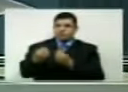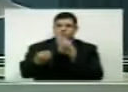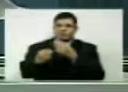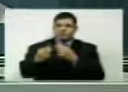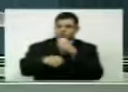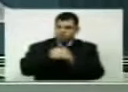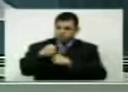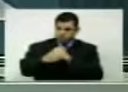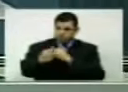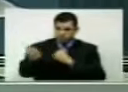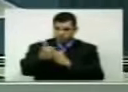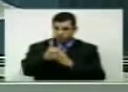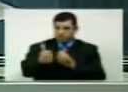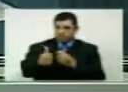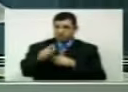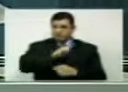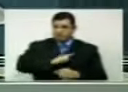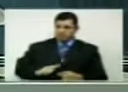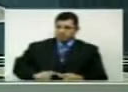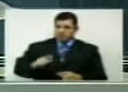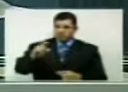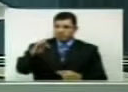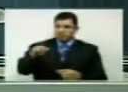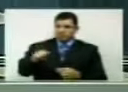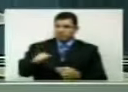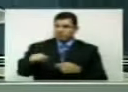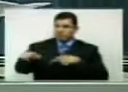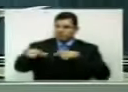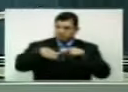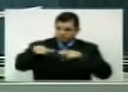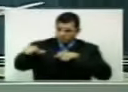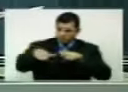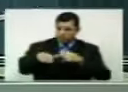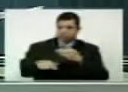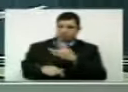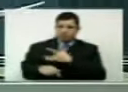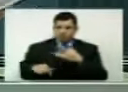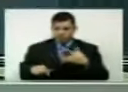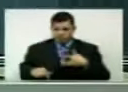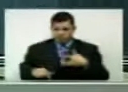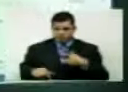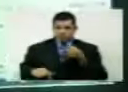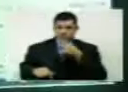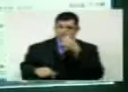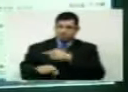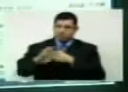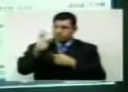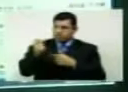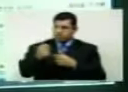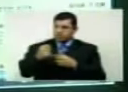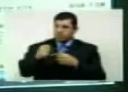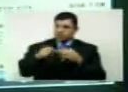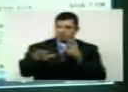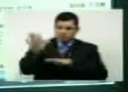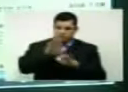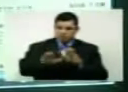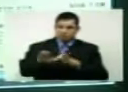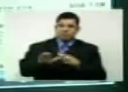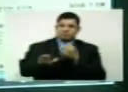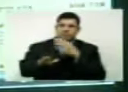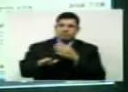Em 2011, deputado Chico Preto, o executado com saúde, e aí todas essas simulações